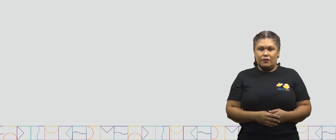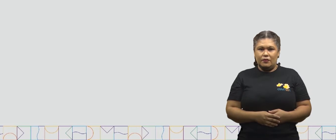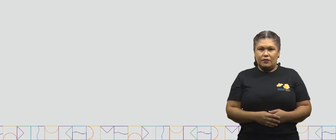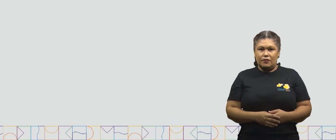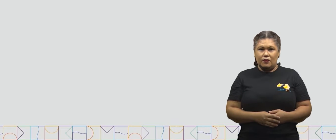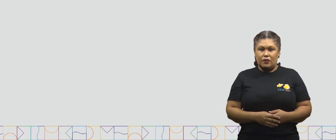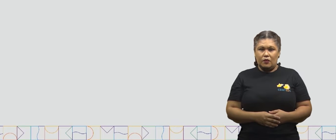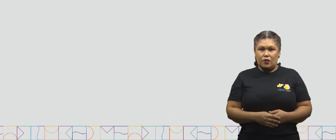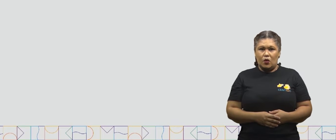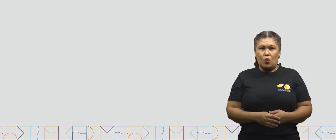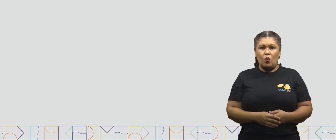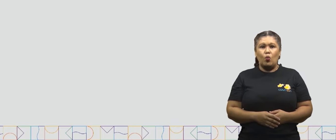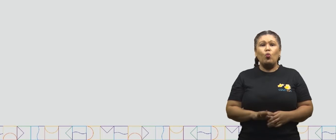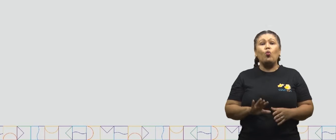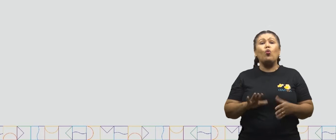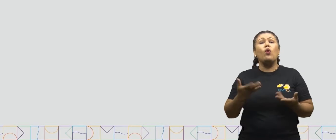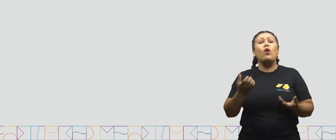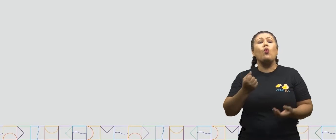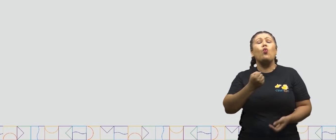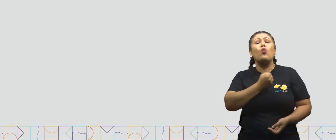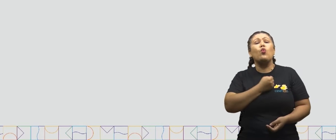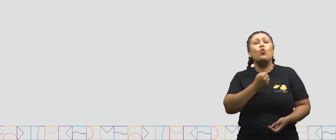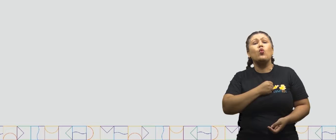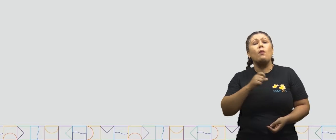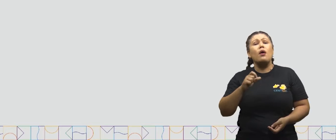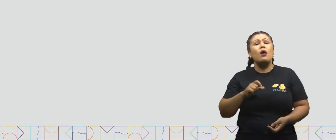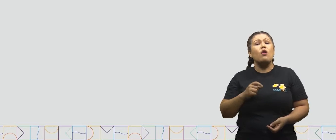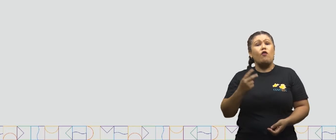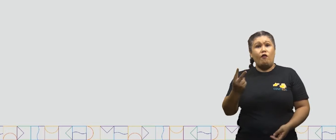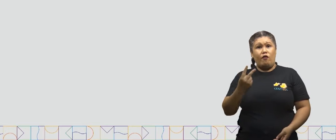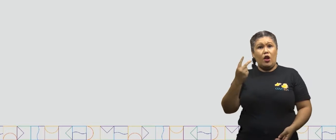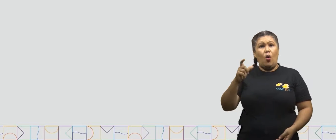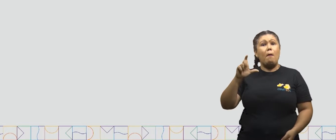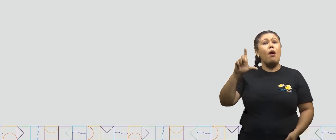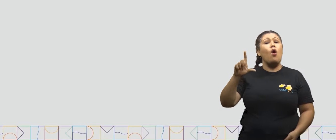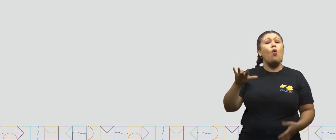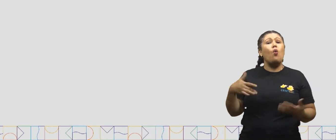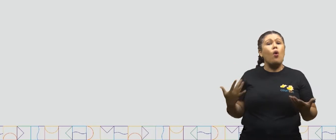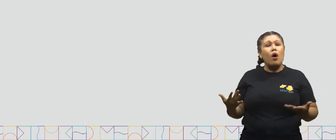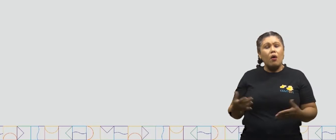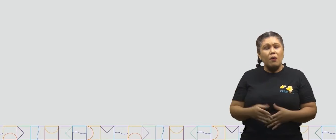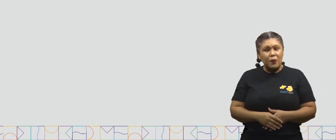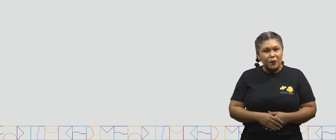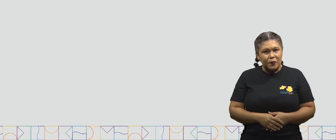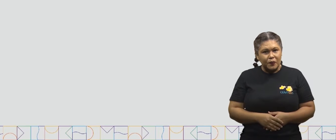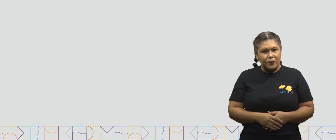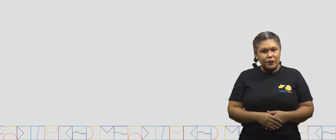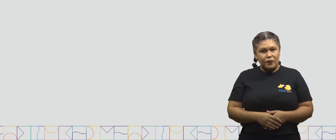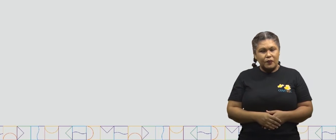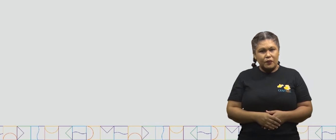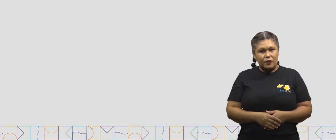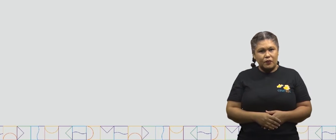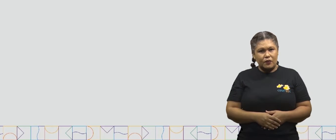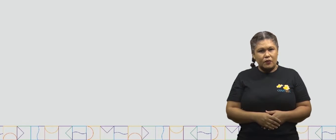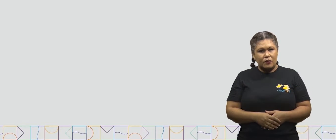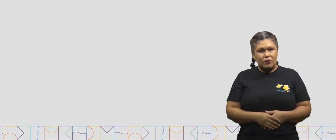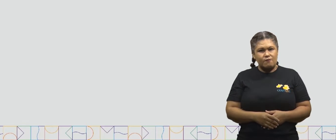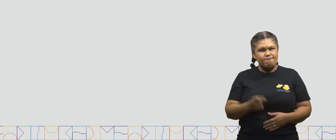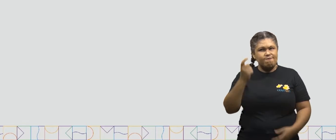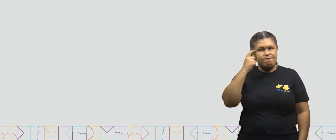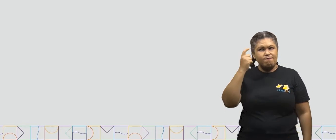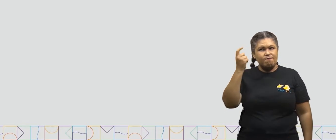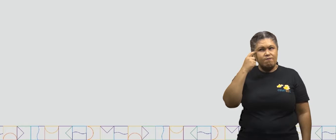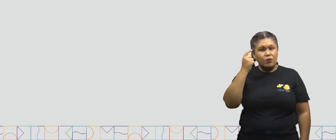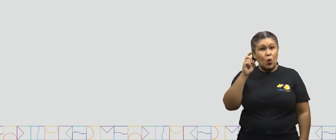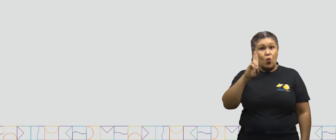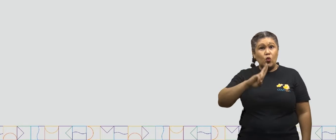começar pegando o maior número em relação à quantidade. Vamos, então, usar